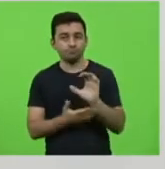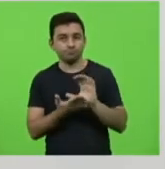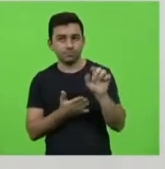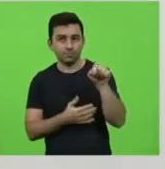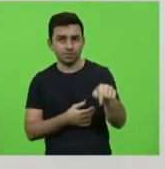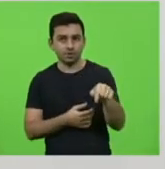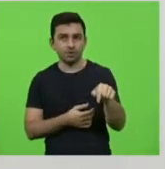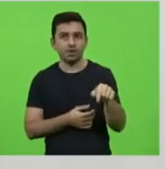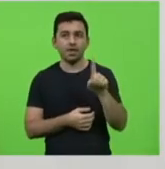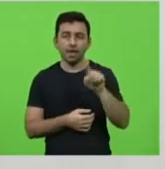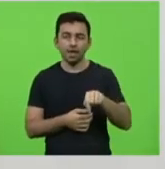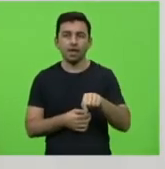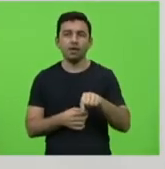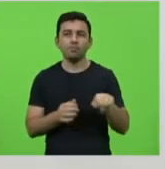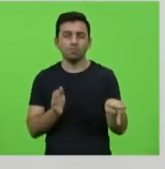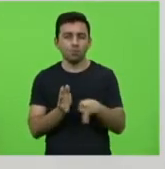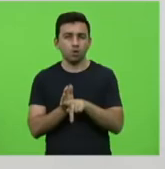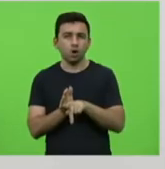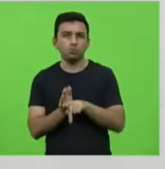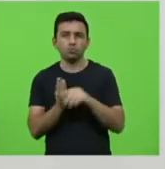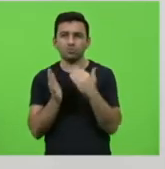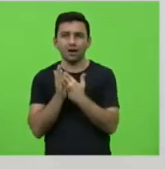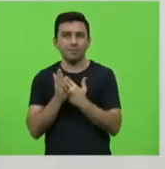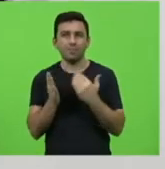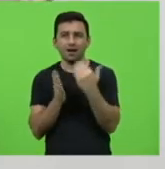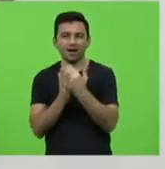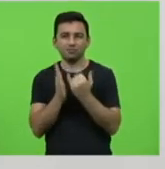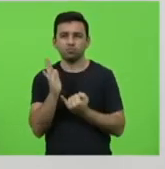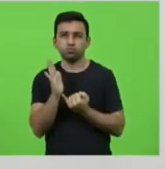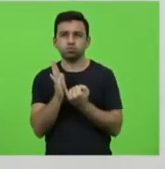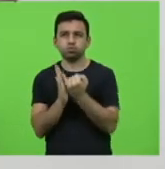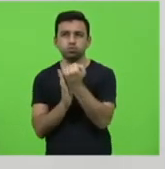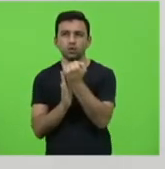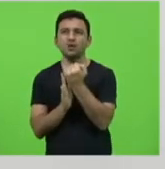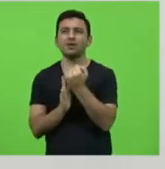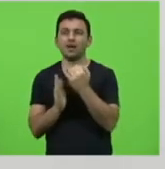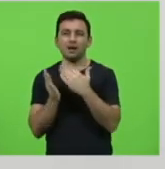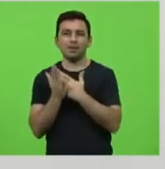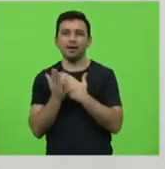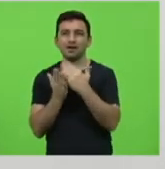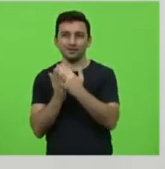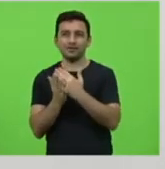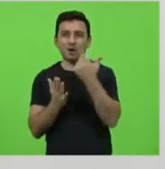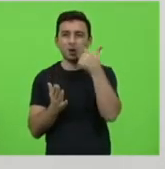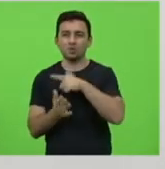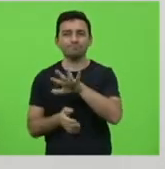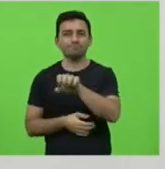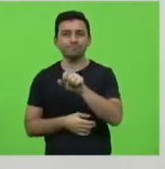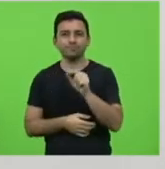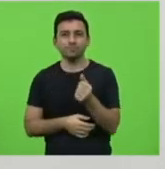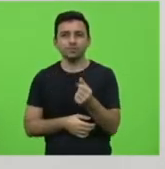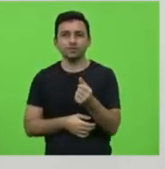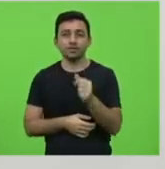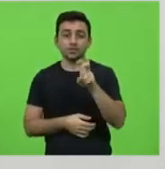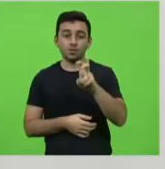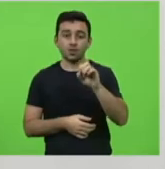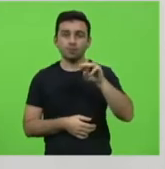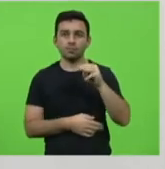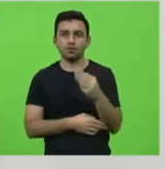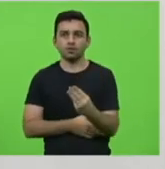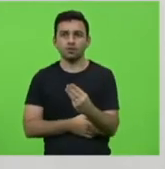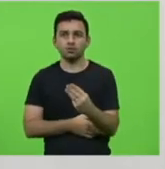do superávit do estado. Esses 100 milhões para 163 vêm do superávit do estado. Os 50 milhões